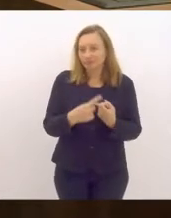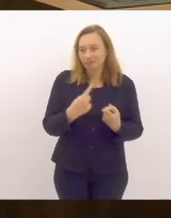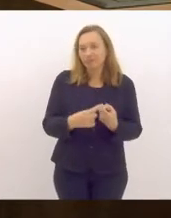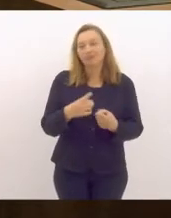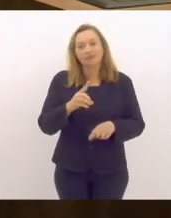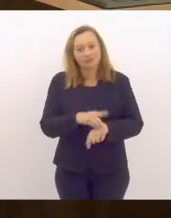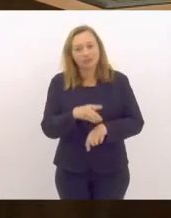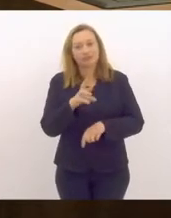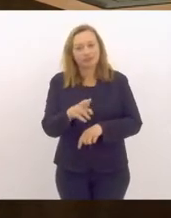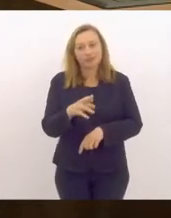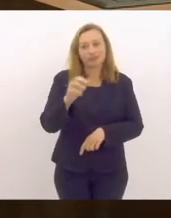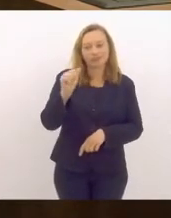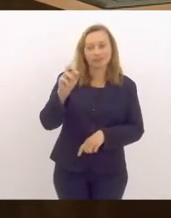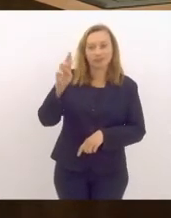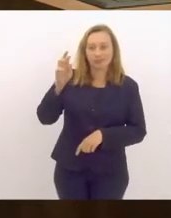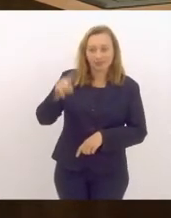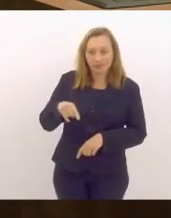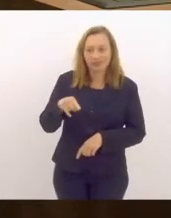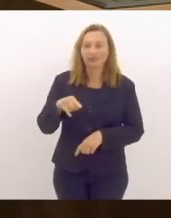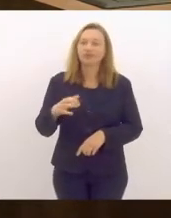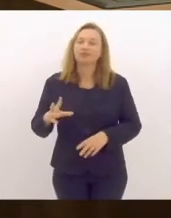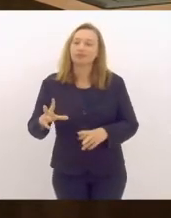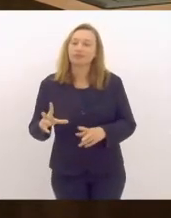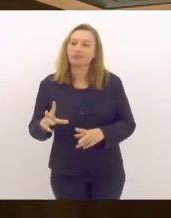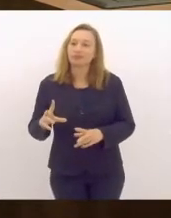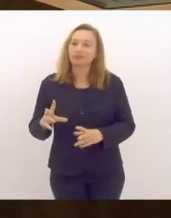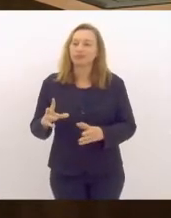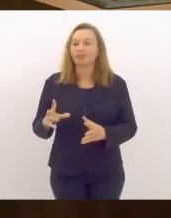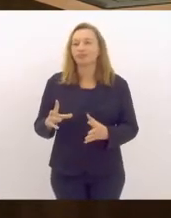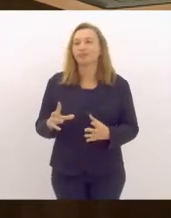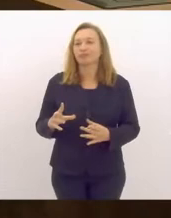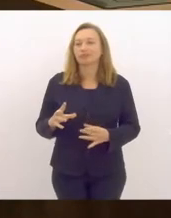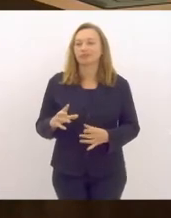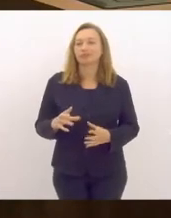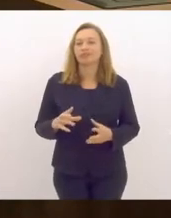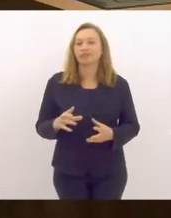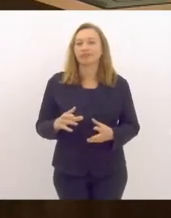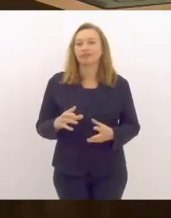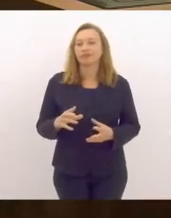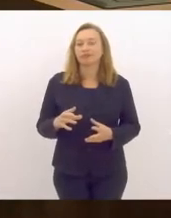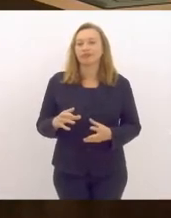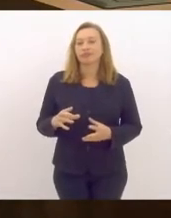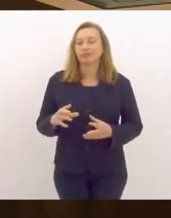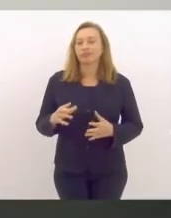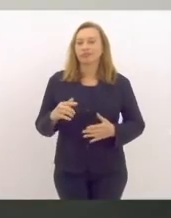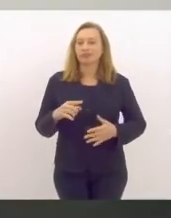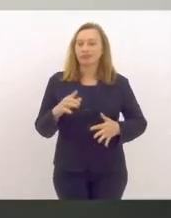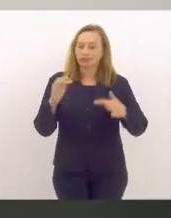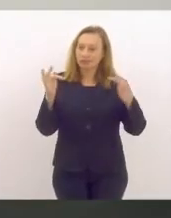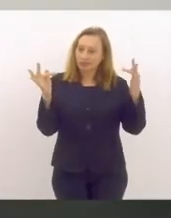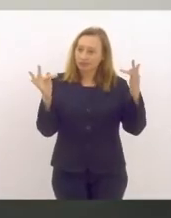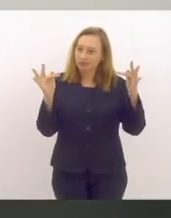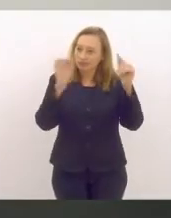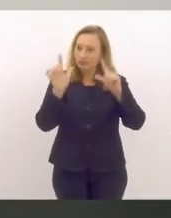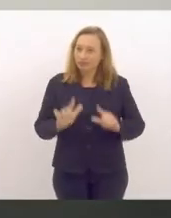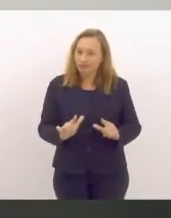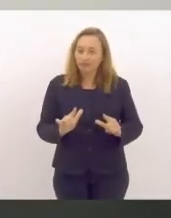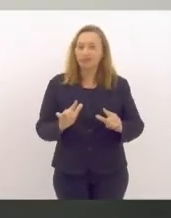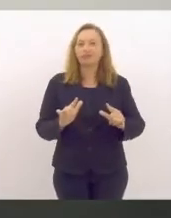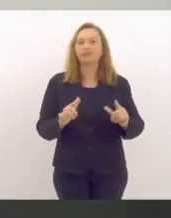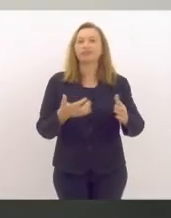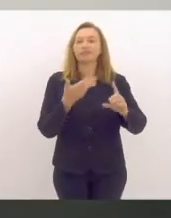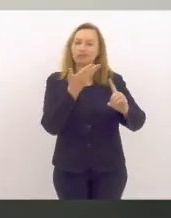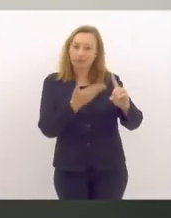André super merece esse título e a gente fica muito feliz por esta honraria e eu quero muito